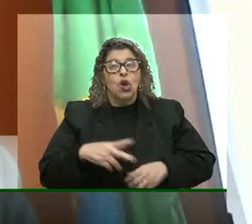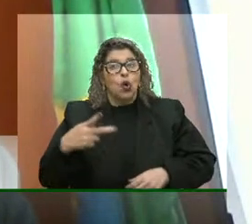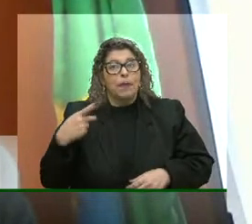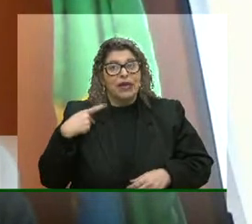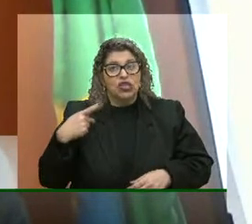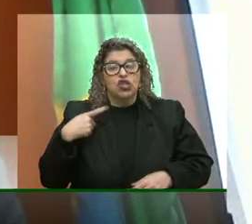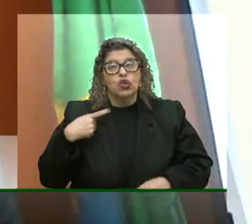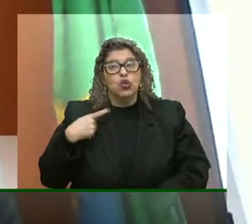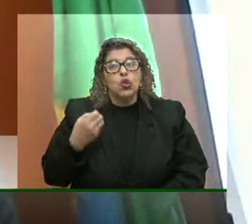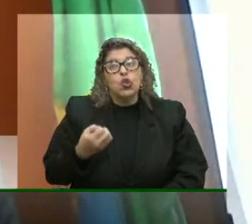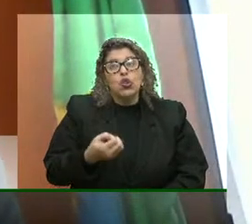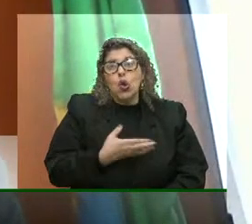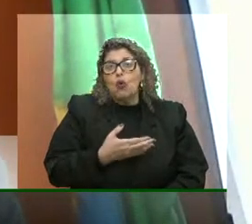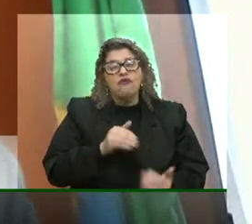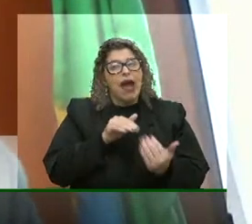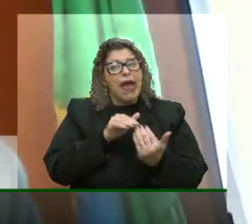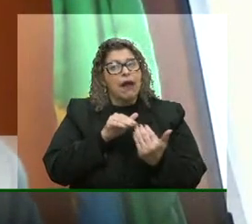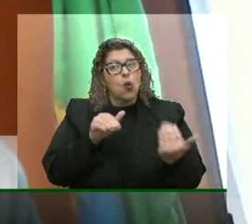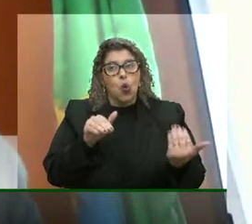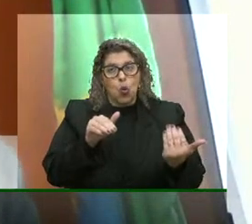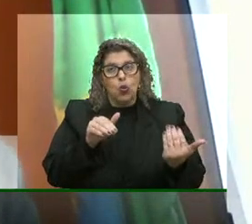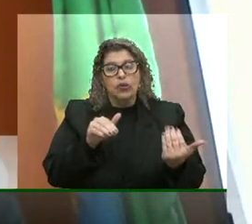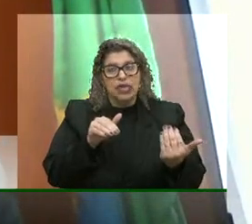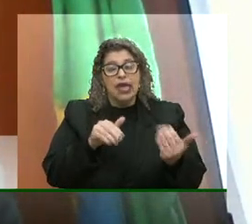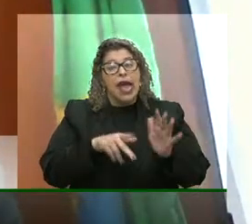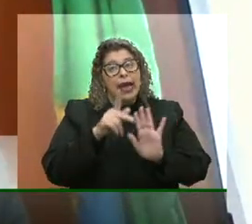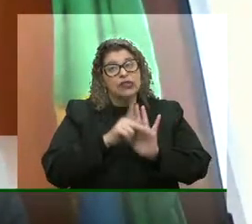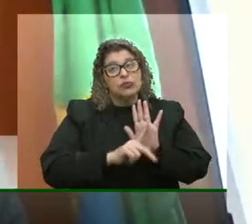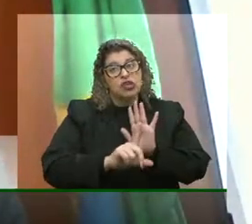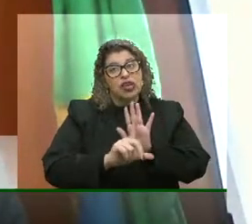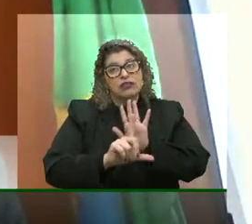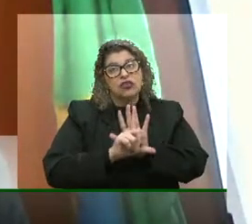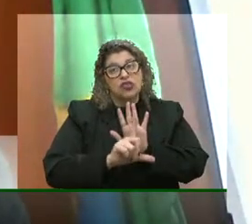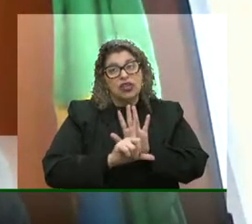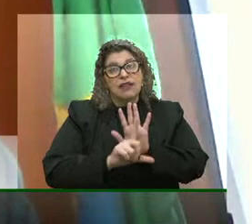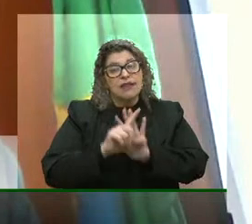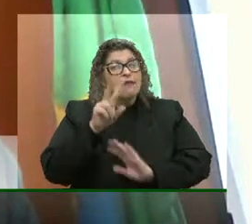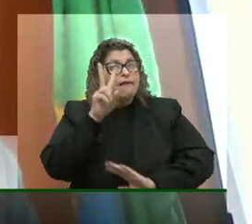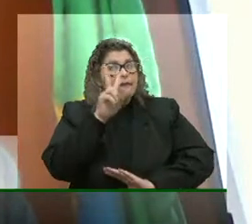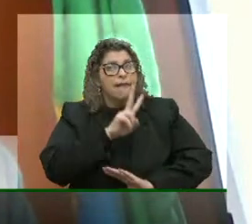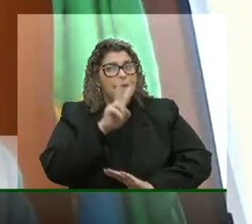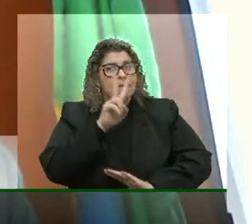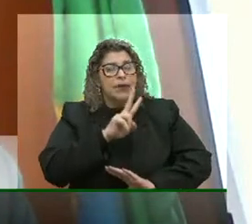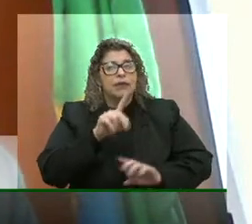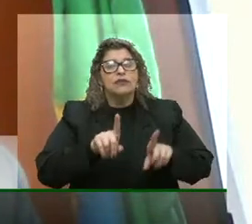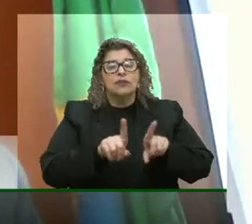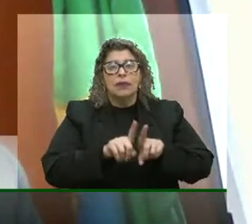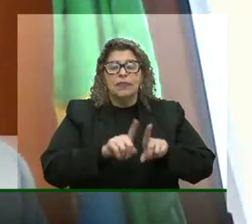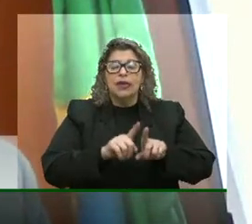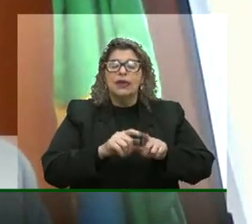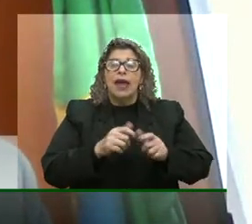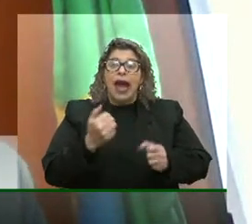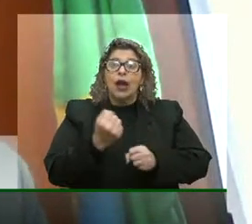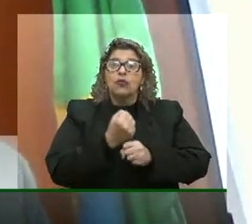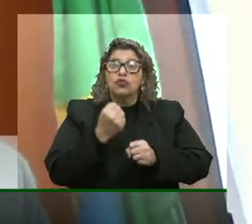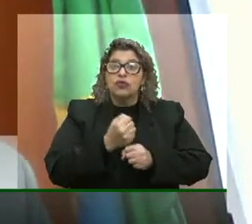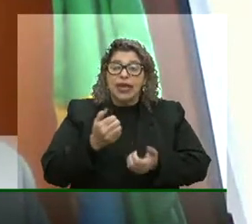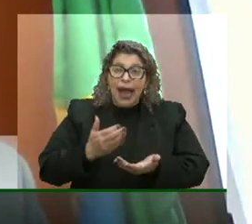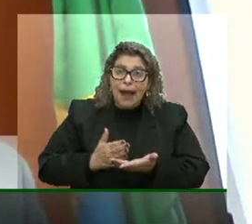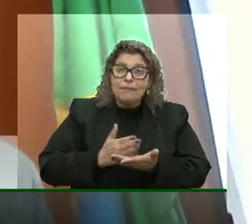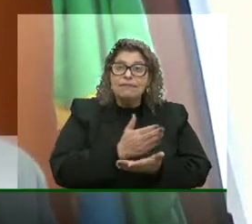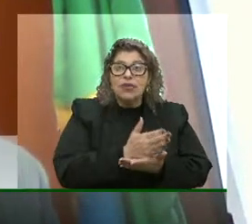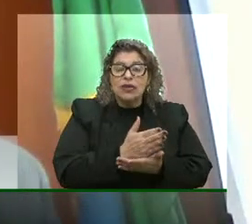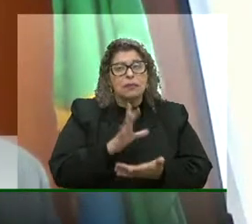Partido Novo encaminha o voto contrário a esse projeto de lei e reforça sua disposição para ajudar a construir caminhos para o